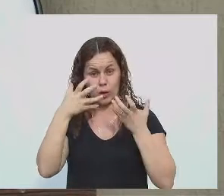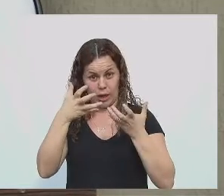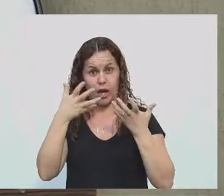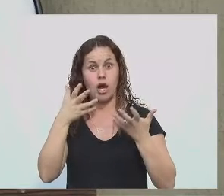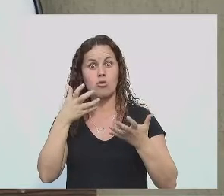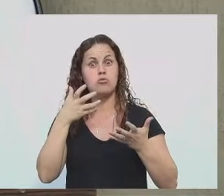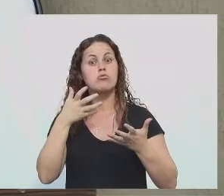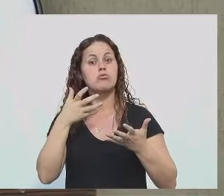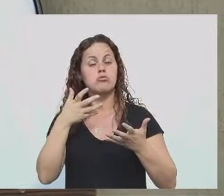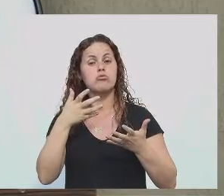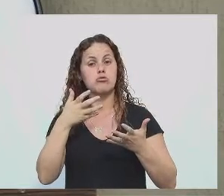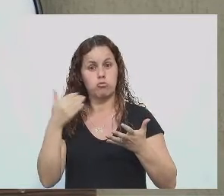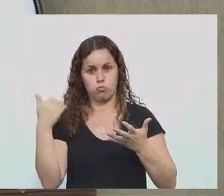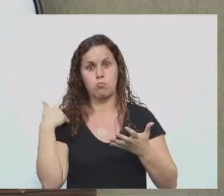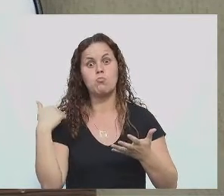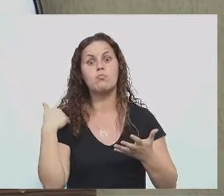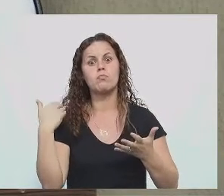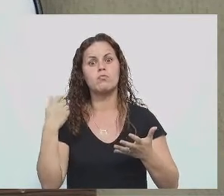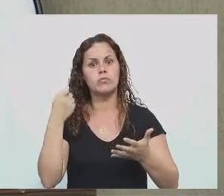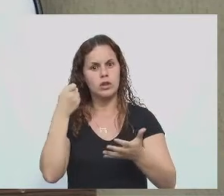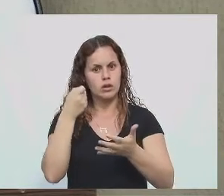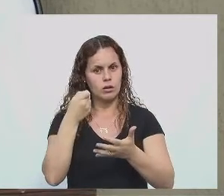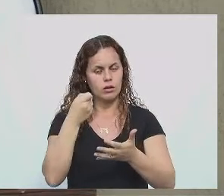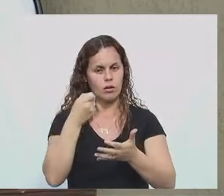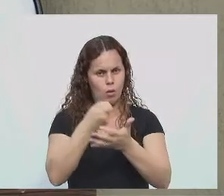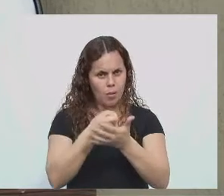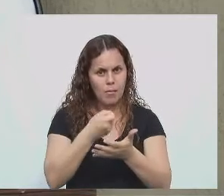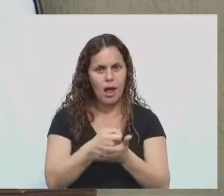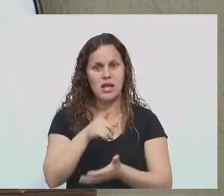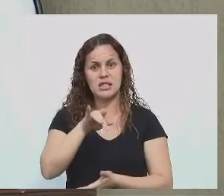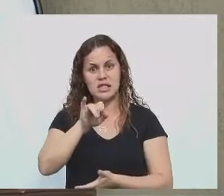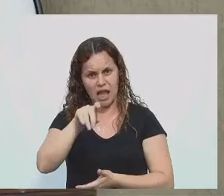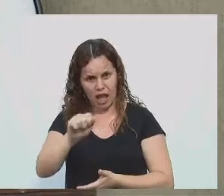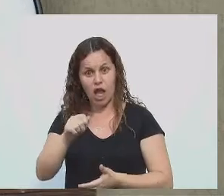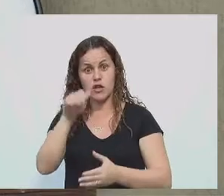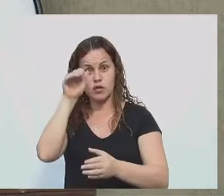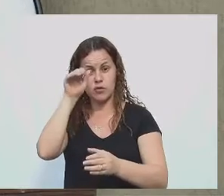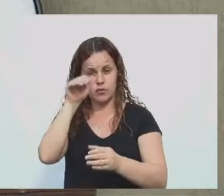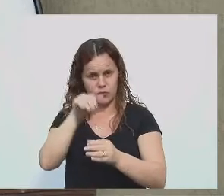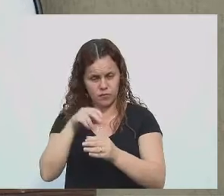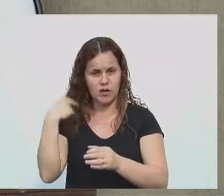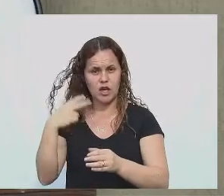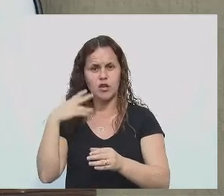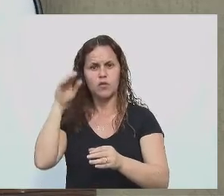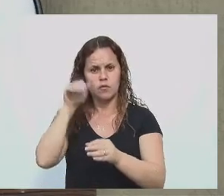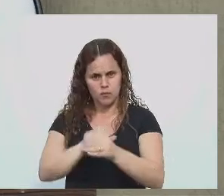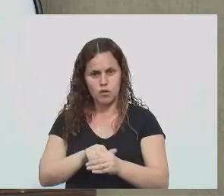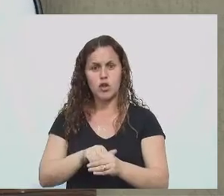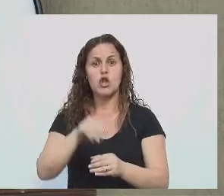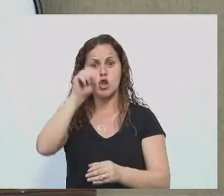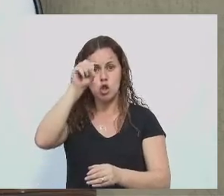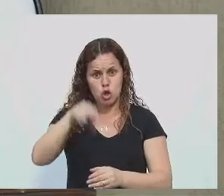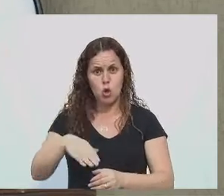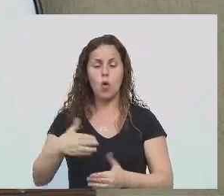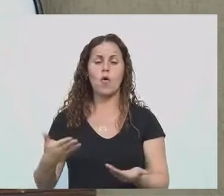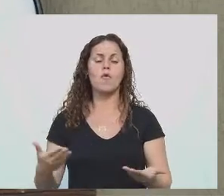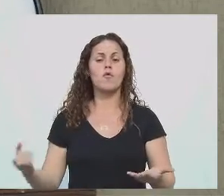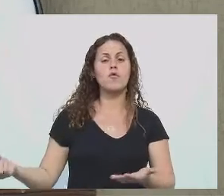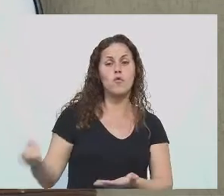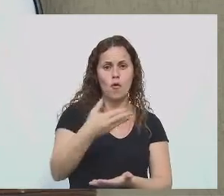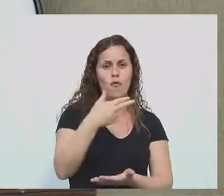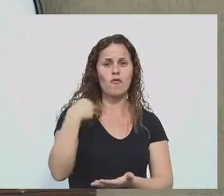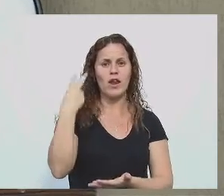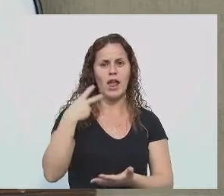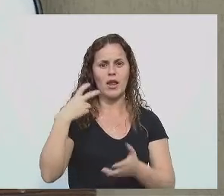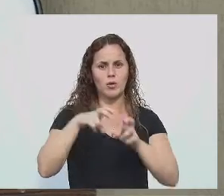já é bom que o Sérgio, vereador eleito, está aqui ouvindo hoje. Eu vou cobrar a nova Câmara que está aqui, que